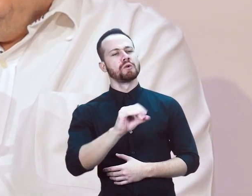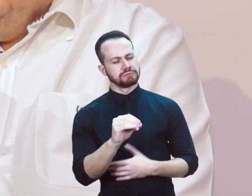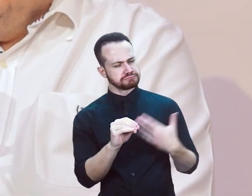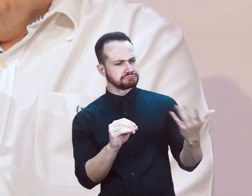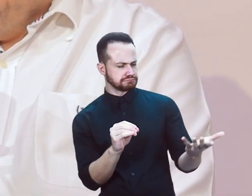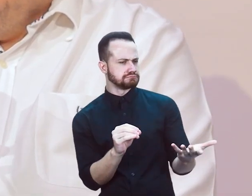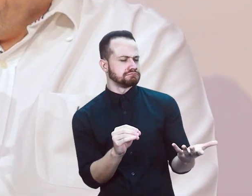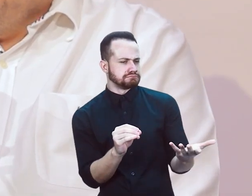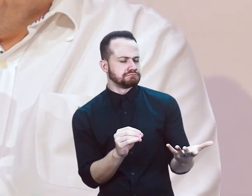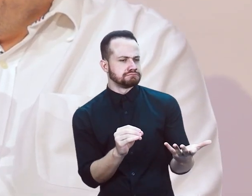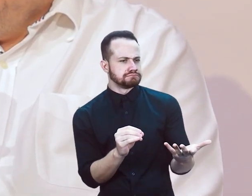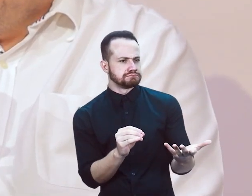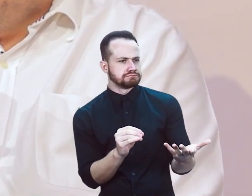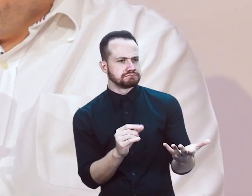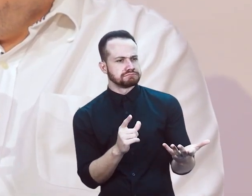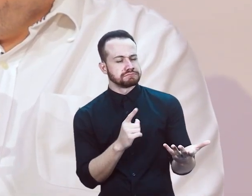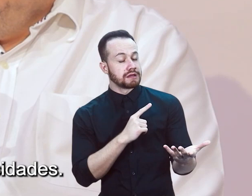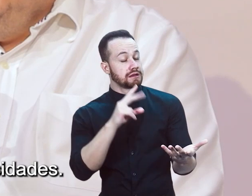Paim.